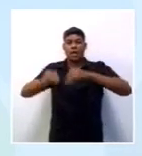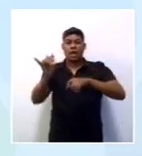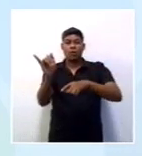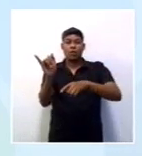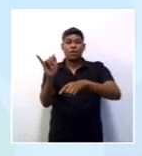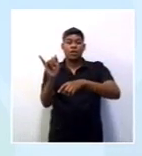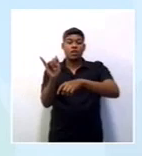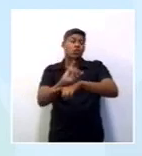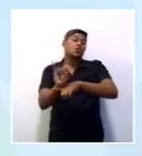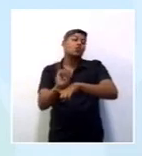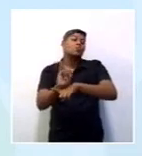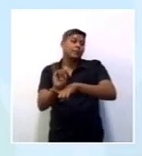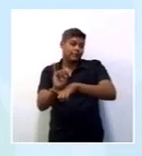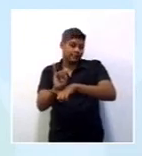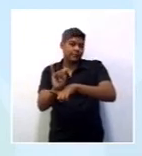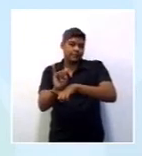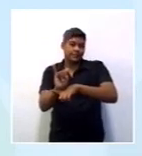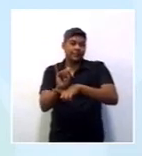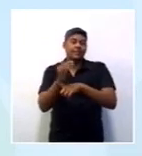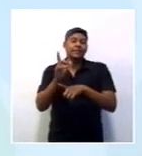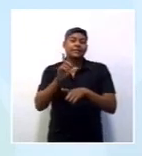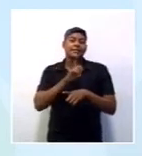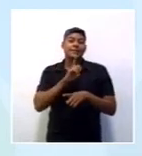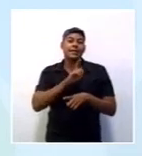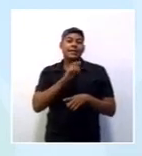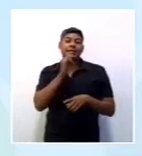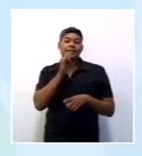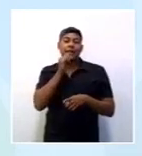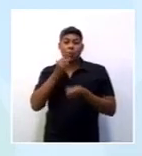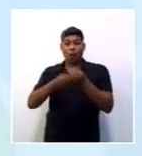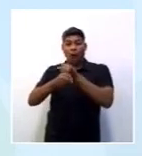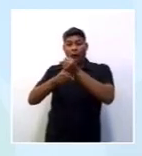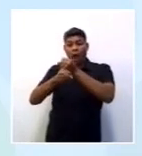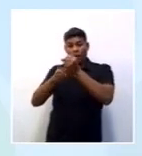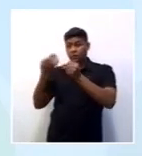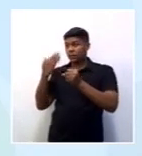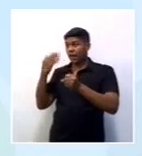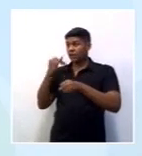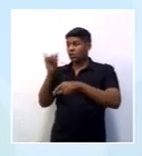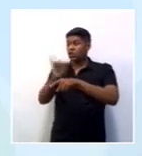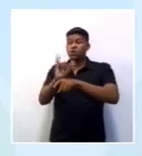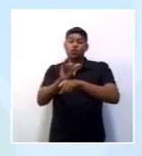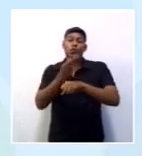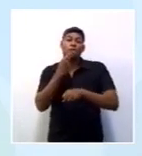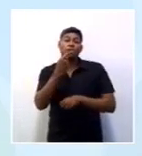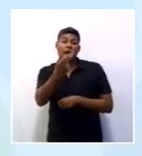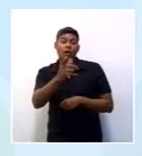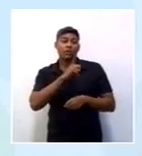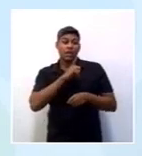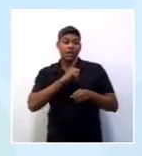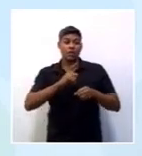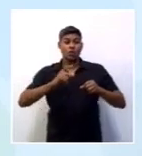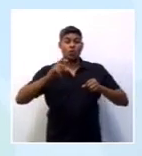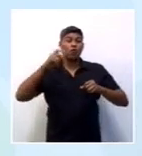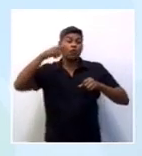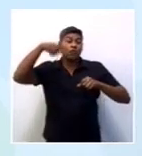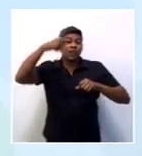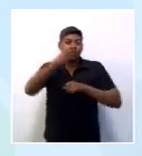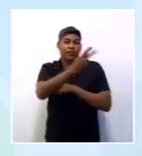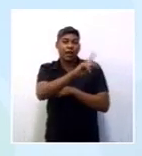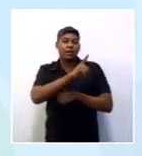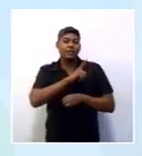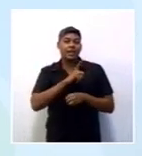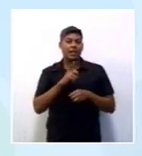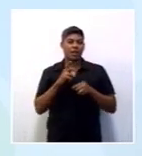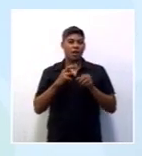gente tem, teve há uns anos atrás o caso de uma youtuber que aí falaram, olha, no vídeo dela tinha não sei o que roxo